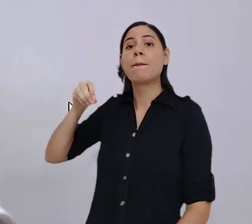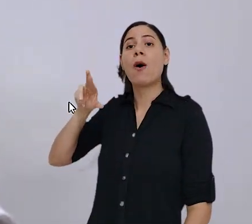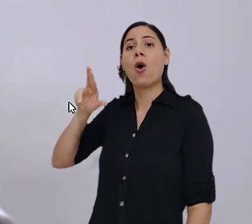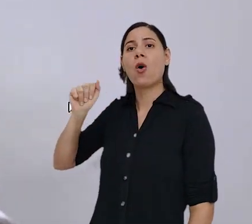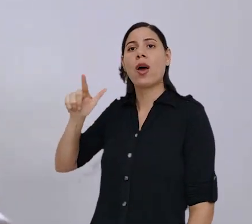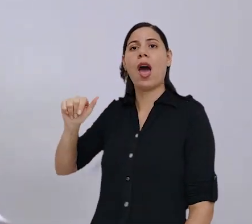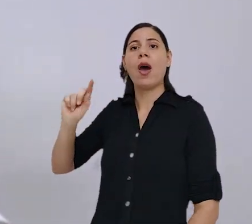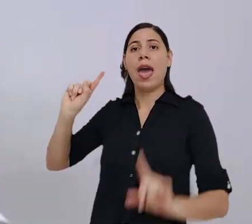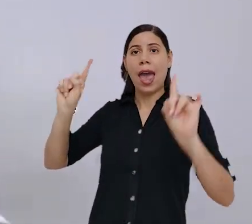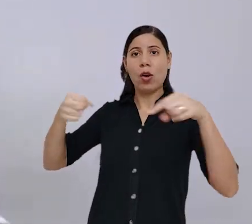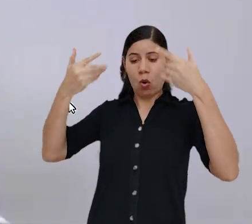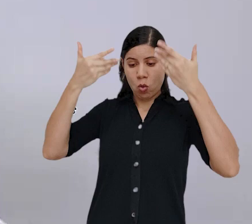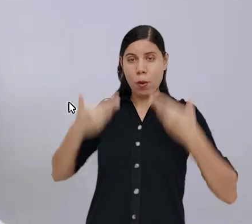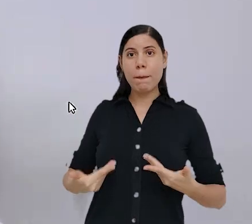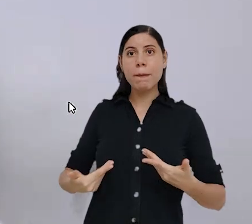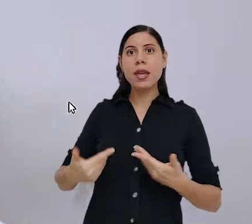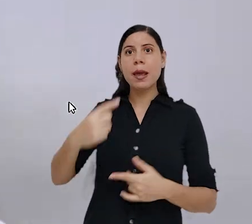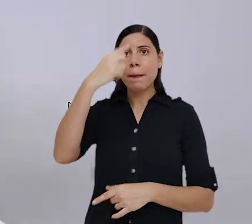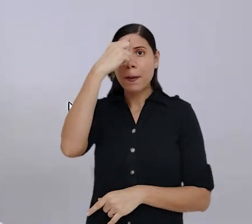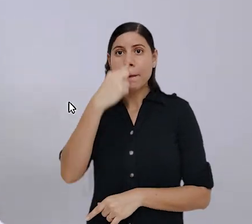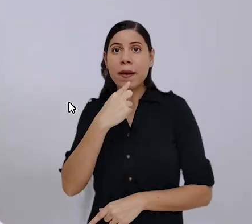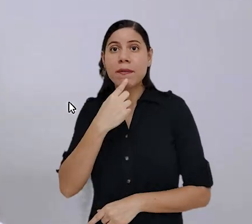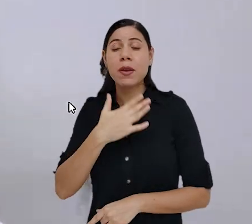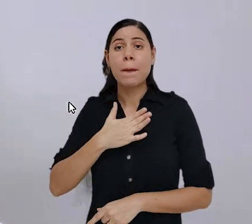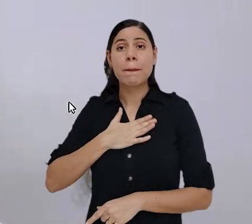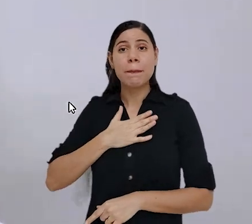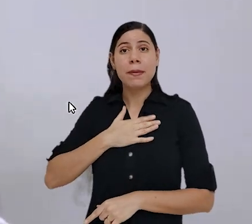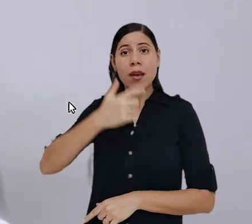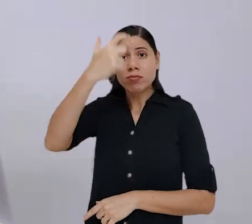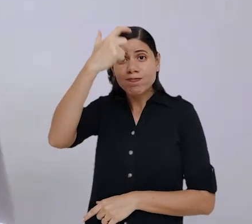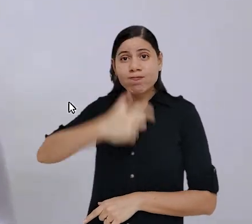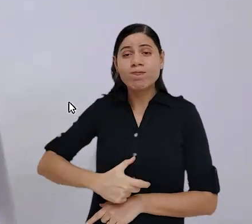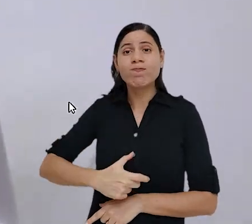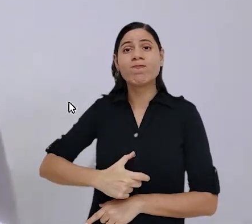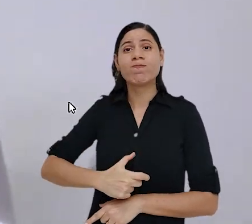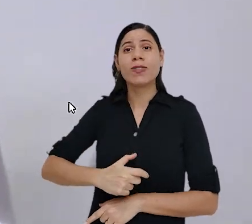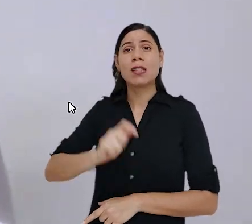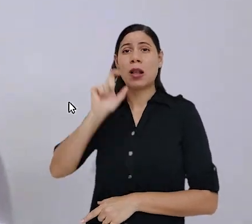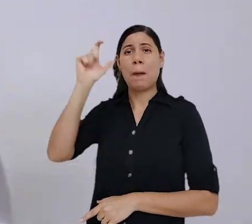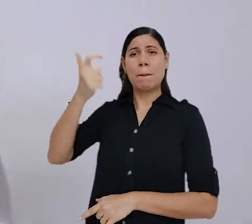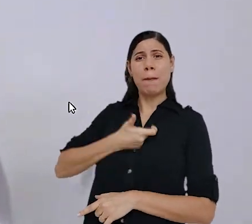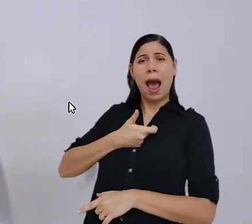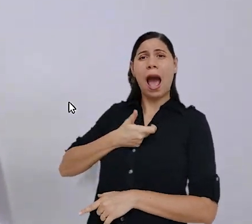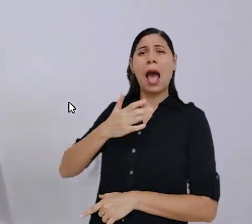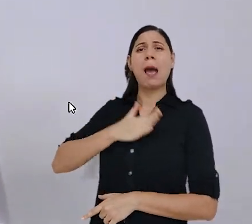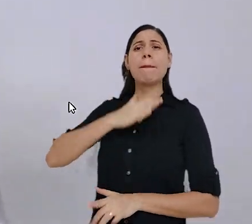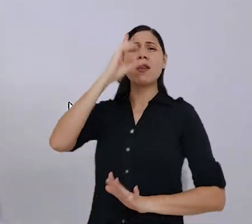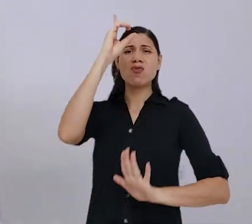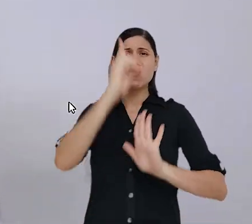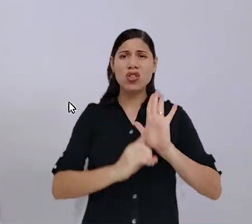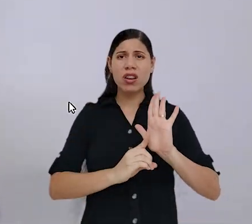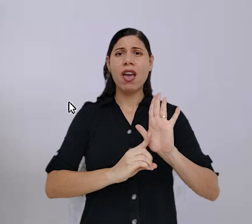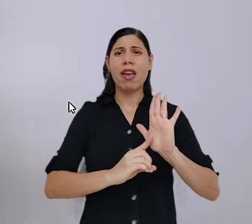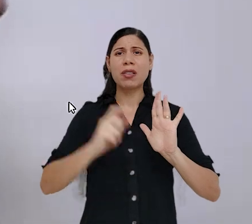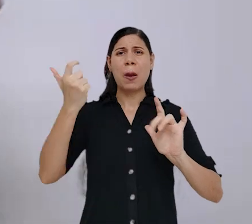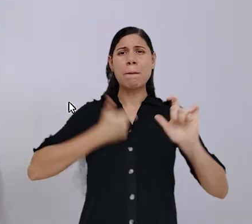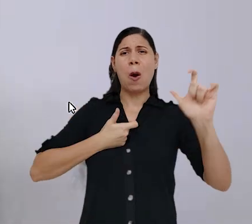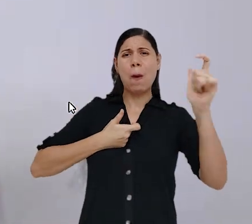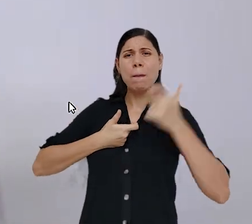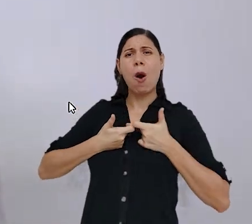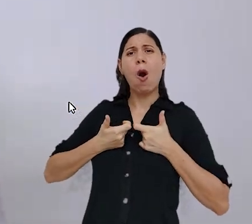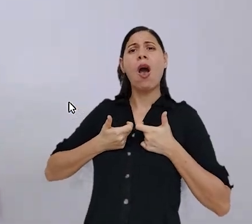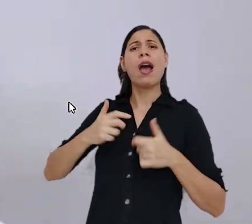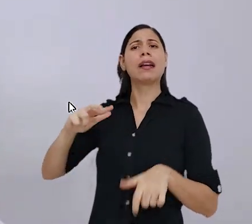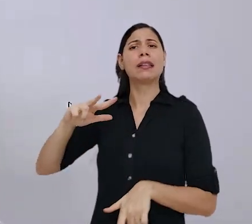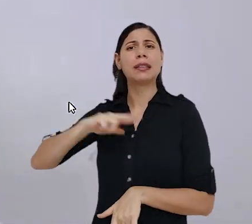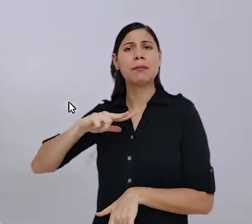a minha honra, quando aquilo me agredir de uma forma a ofender meus direitos de personalidade, que é mexer com a minha